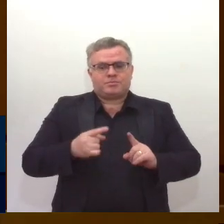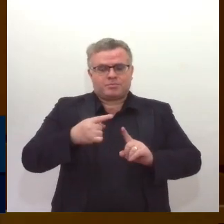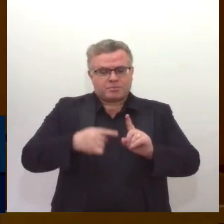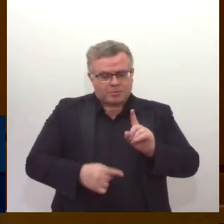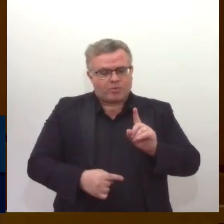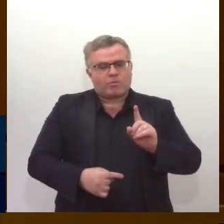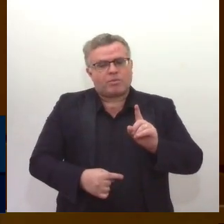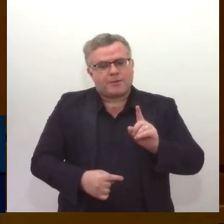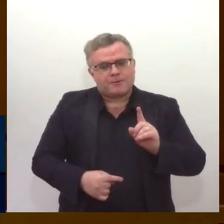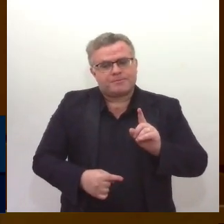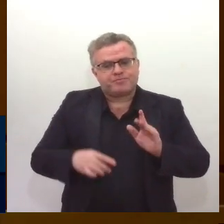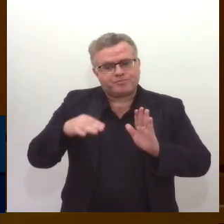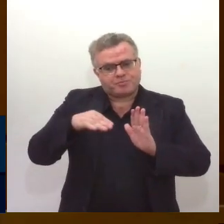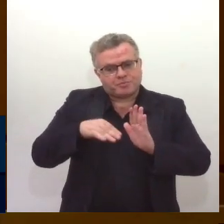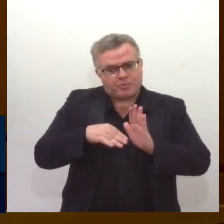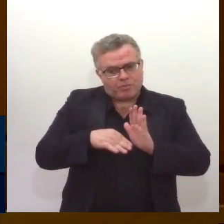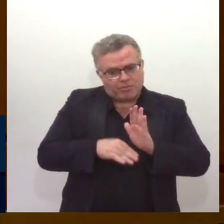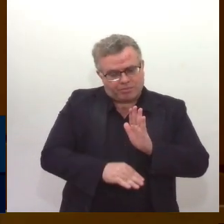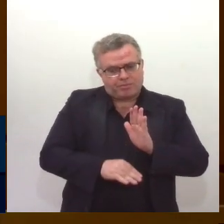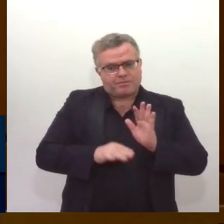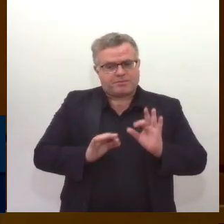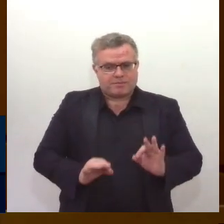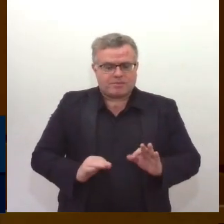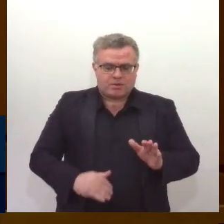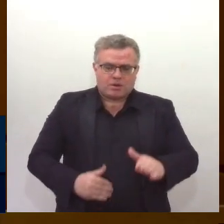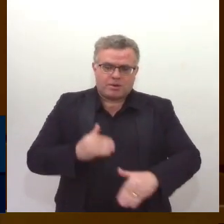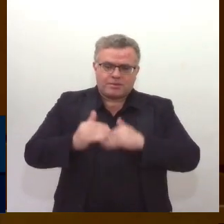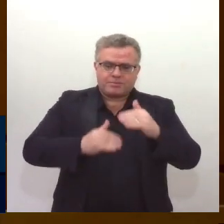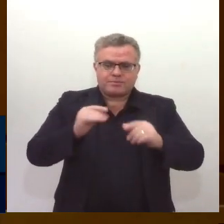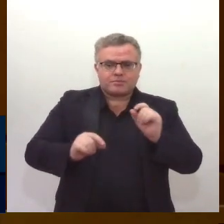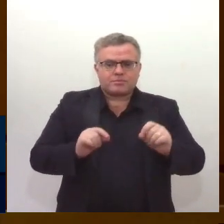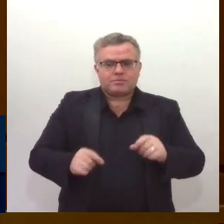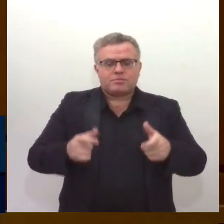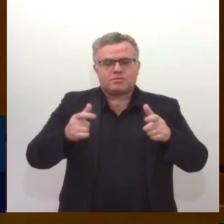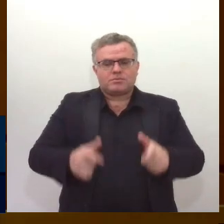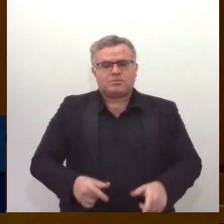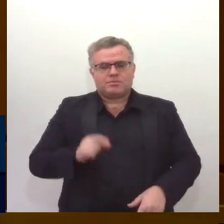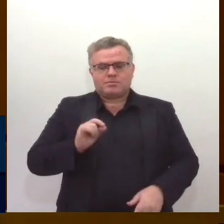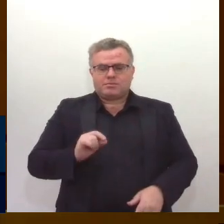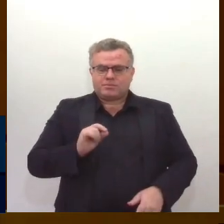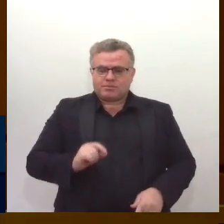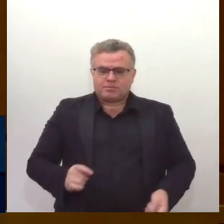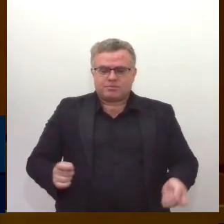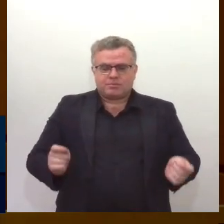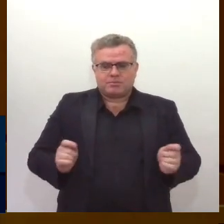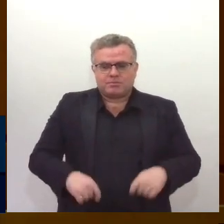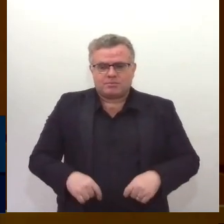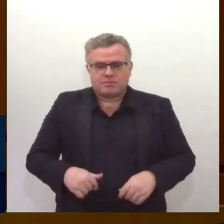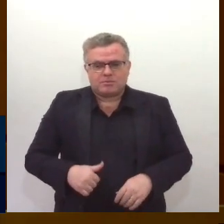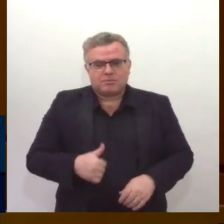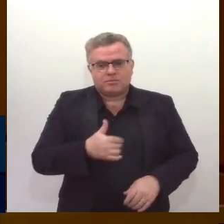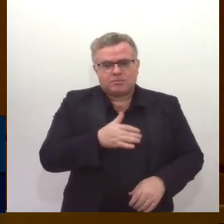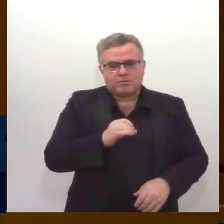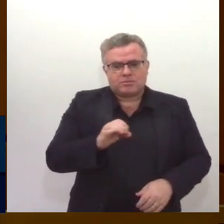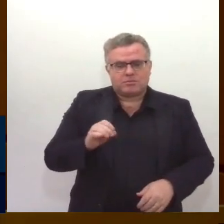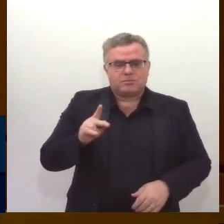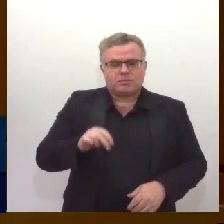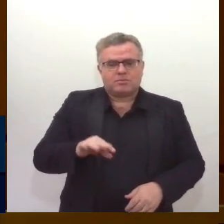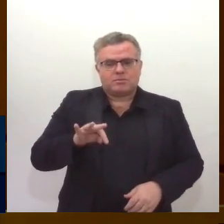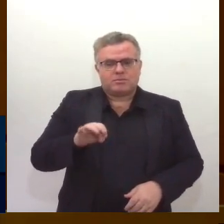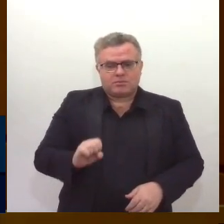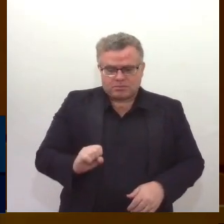de desenvolvimento, em uma escala que vai até 100 pontos. E nenhum,